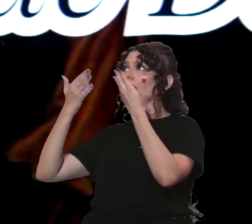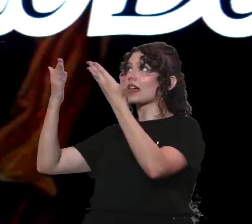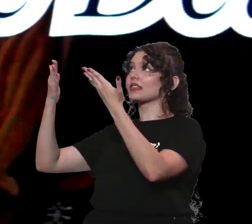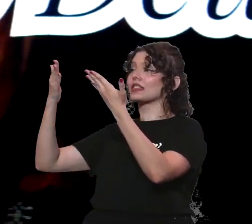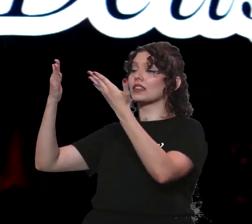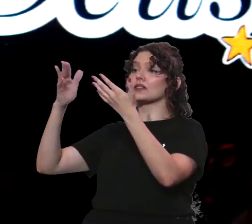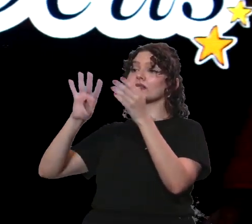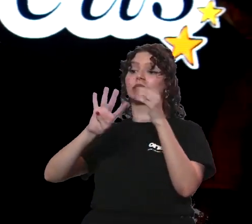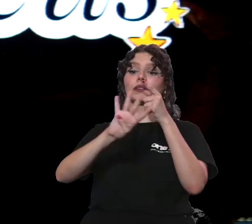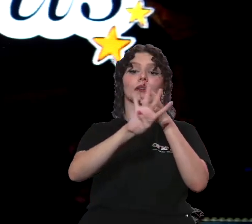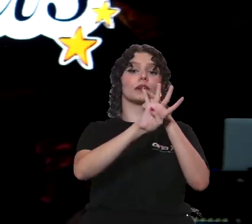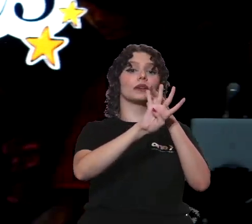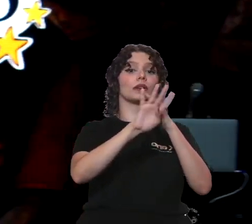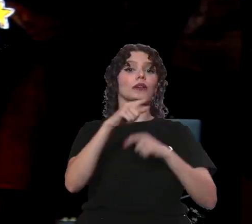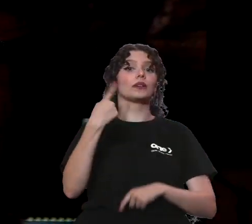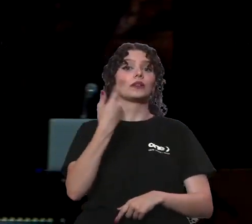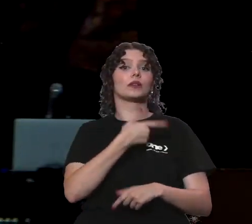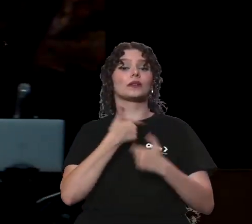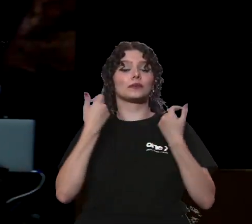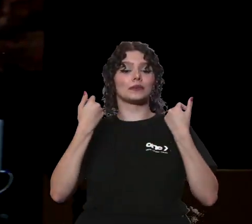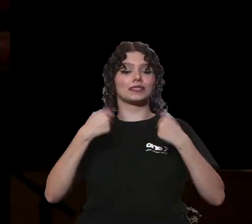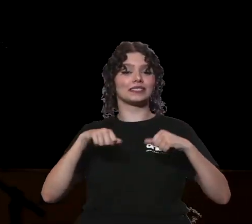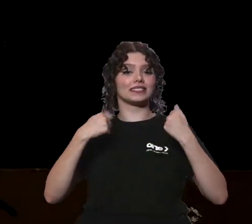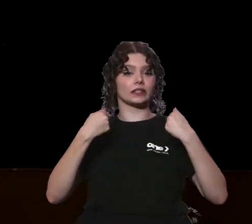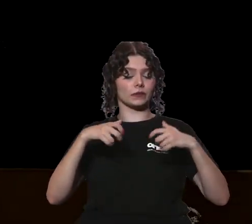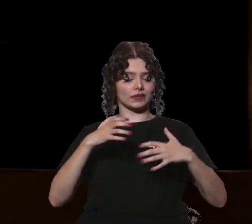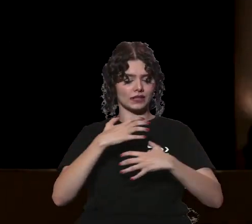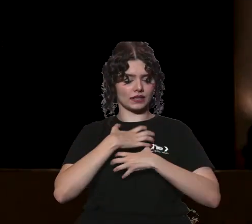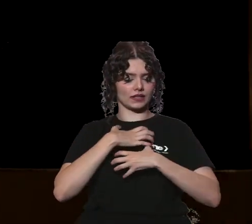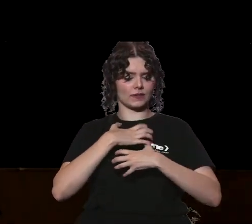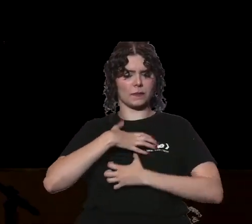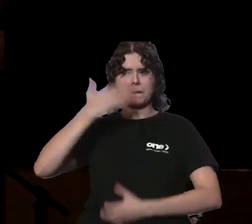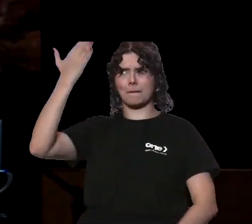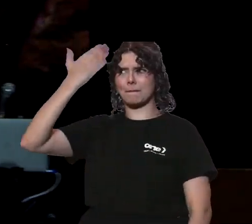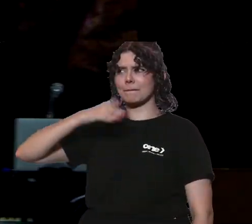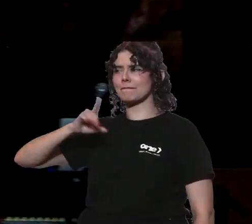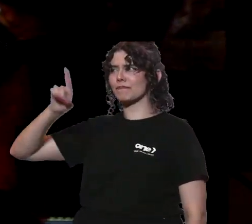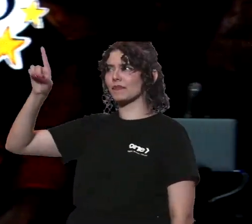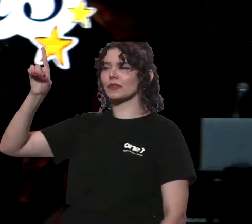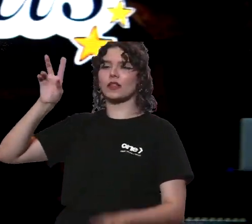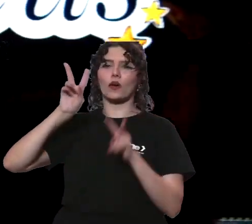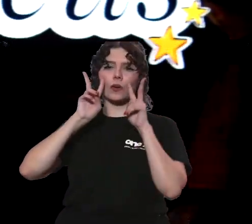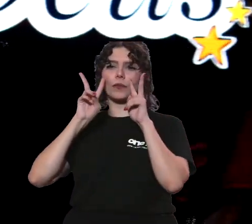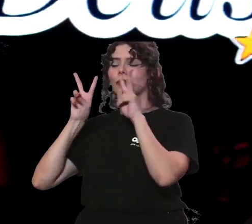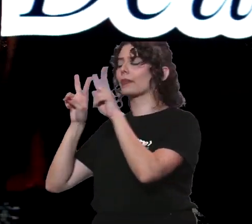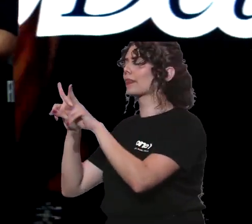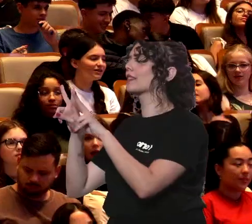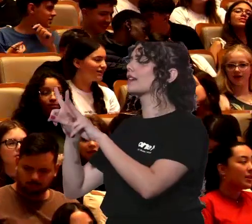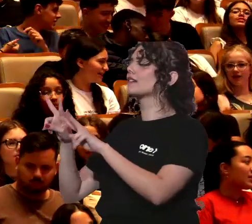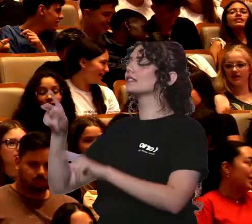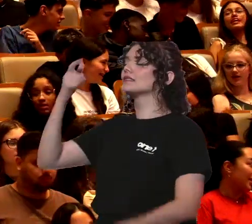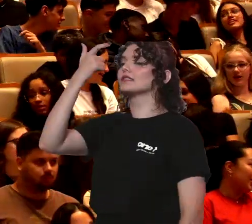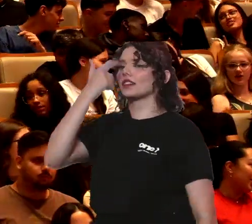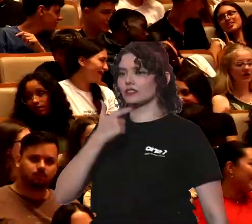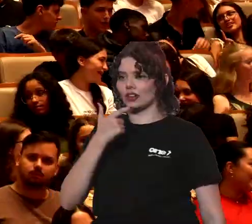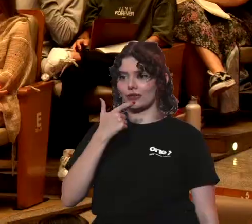hoje, é que nós devemos ser sensíveis à presença de Deus. Olha para quem está do seu lado e fala, seja